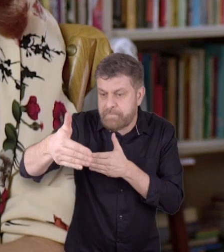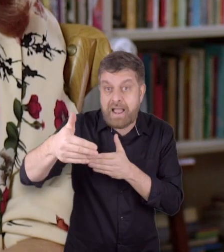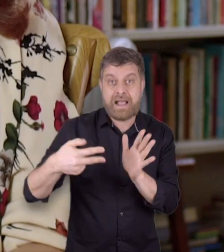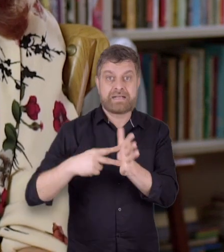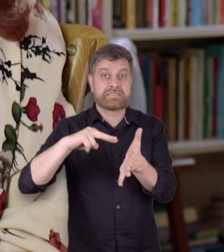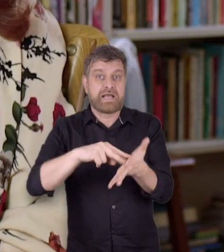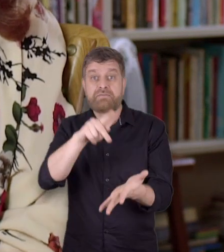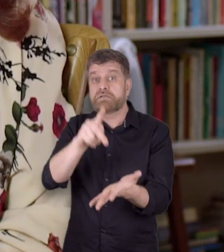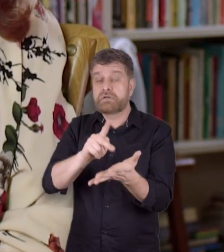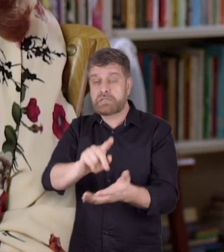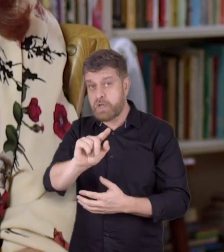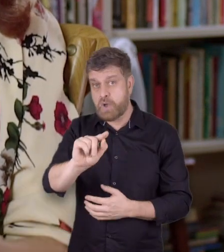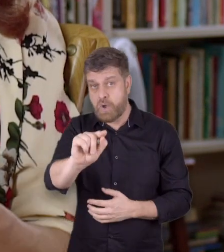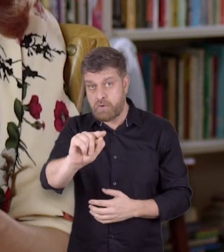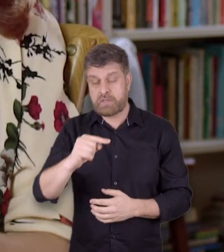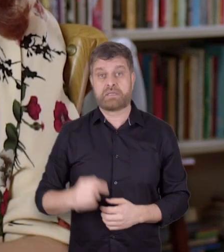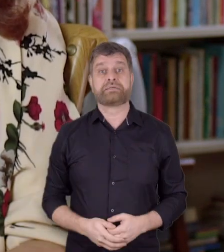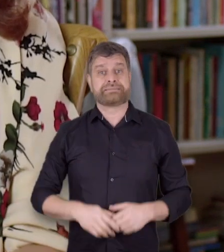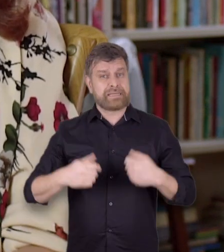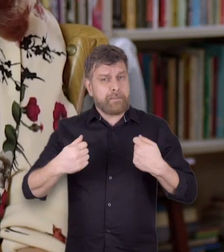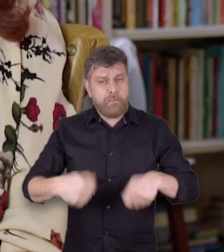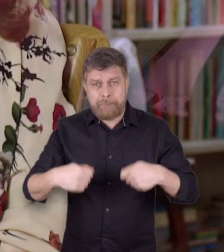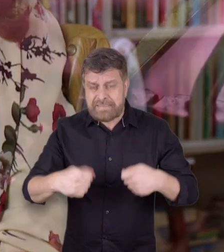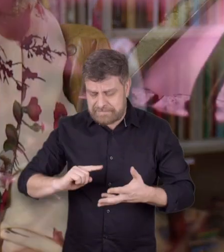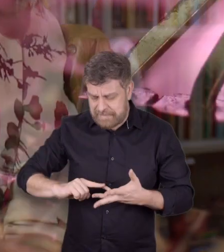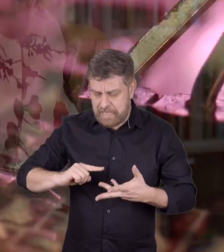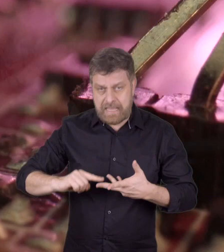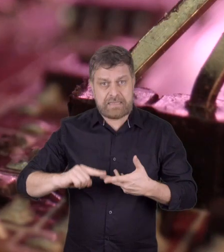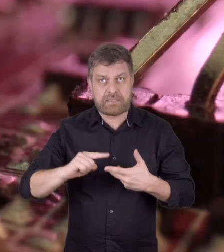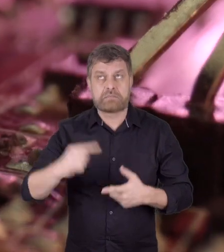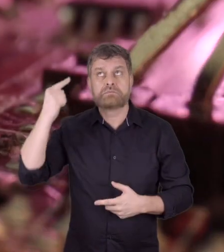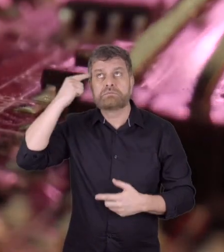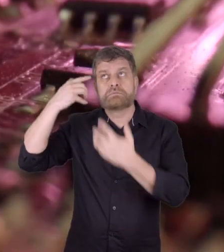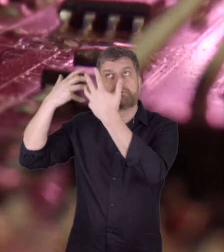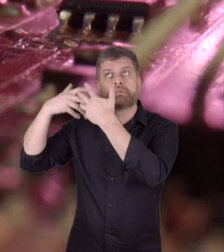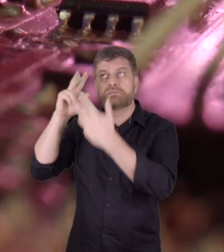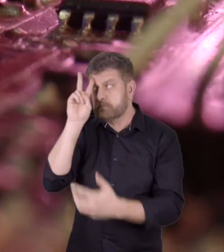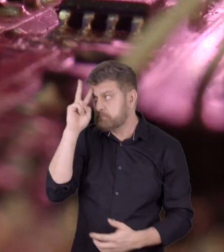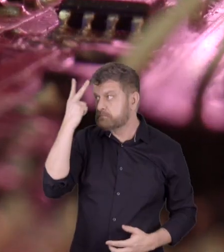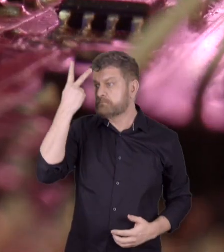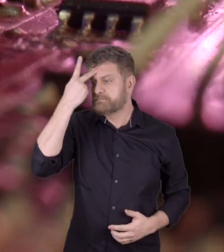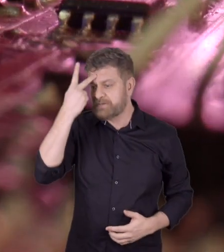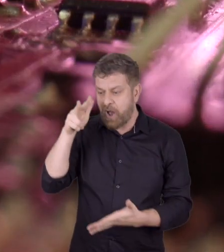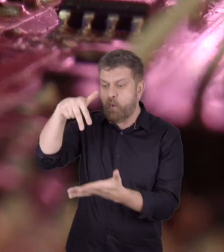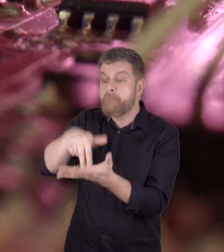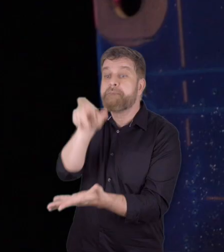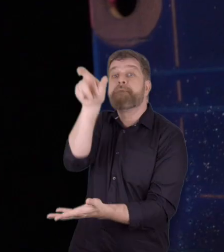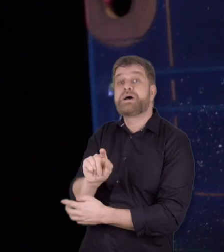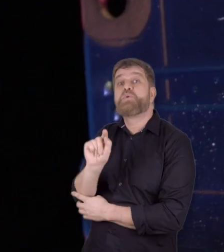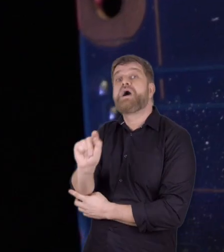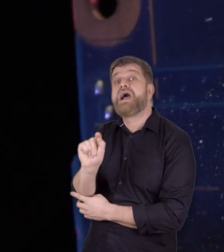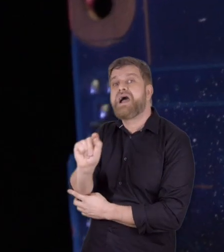significava, na realidade, a necessidade de repensar o humano.